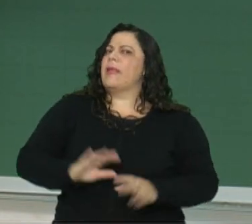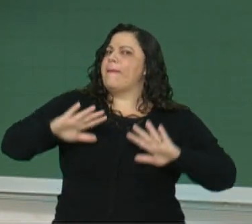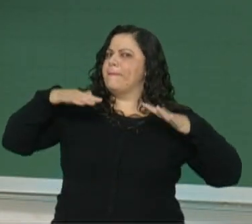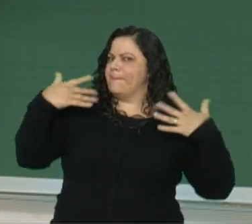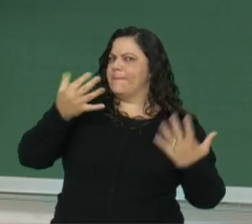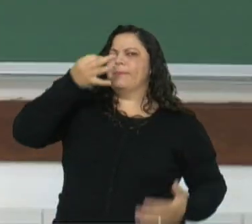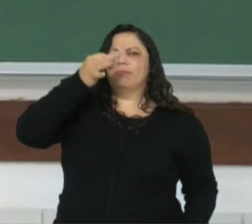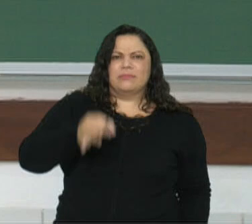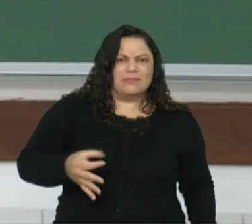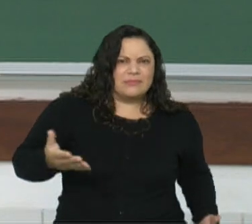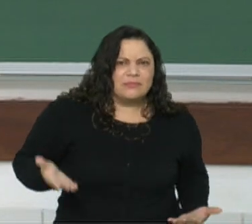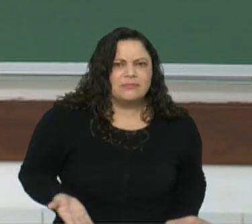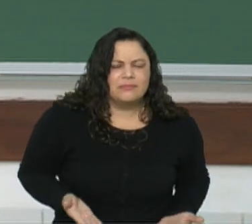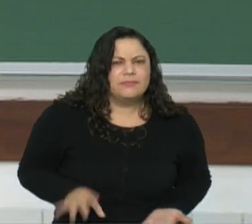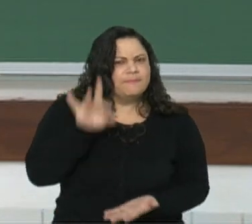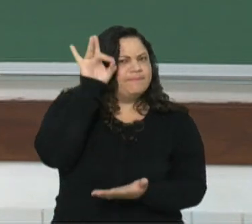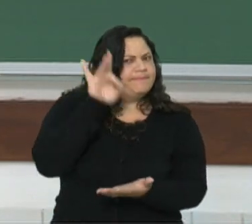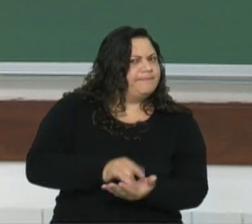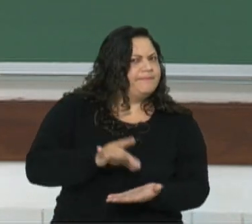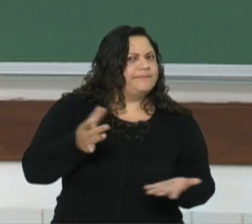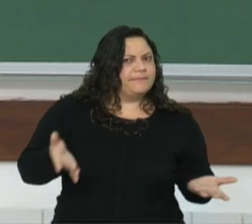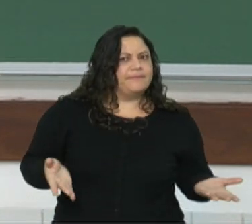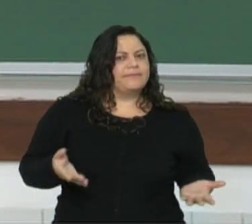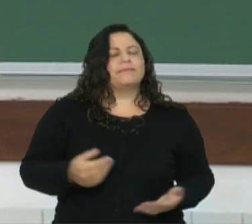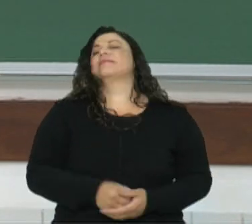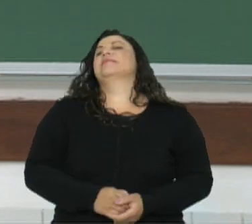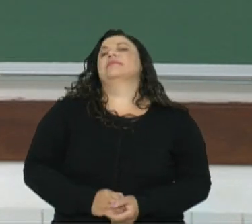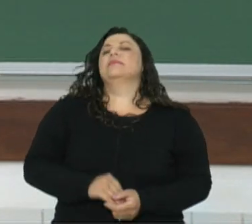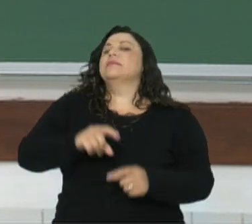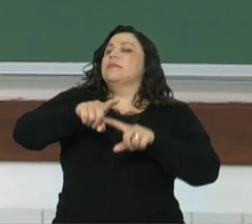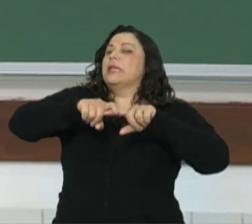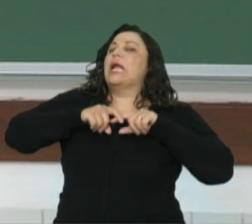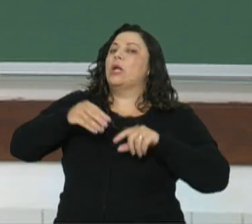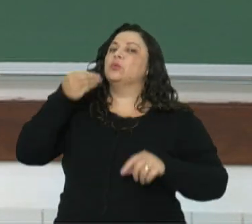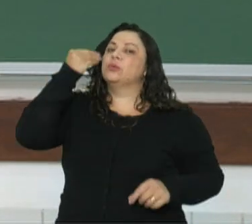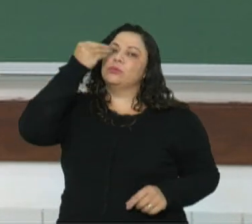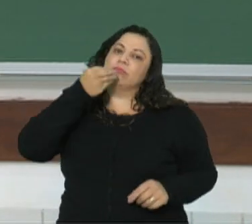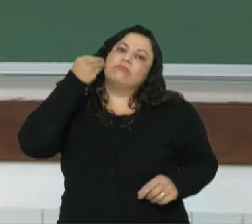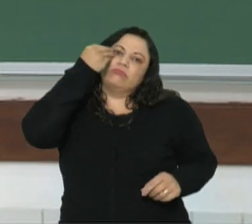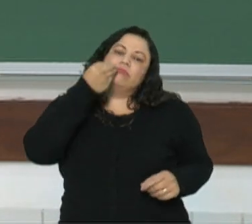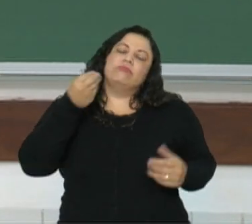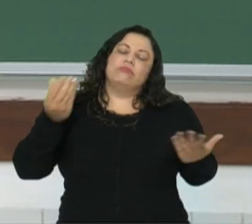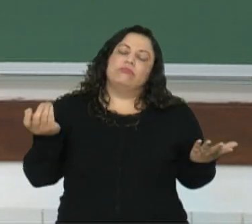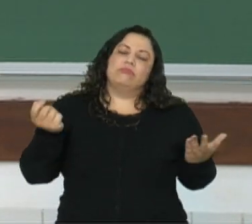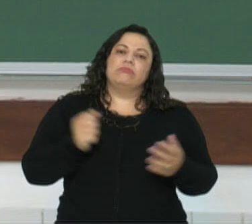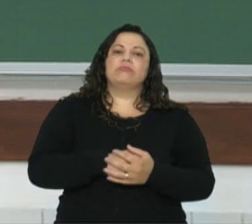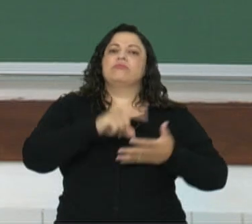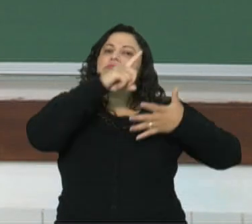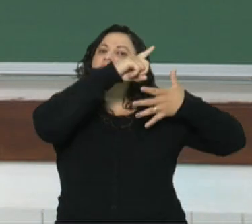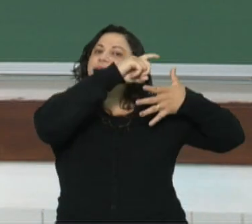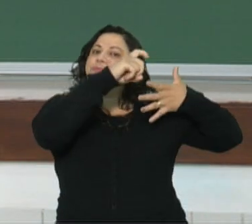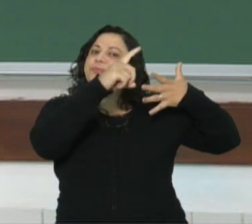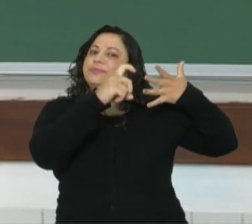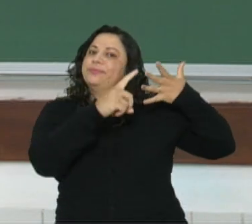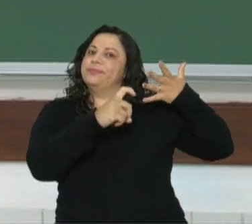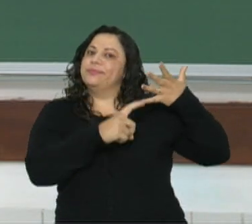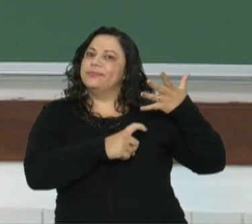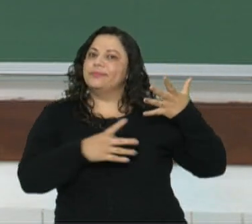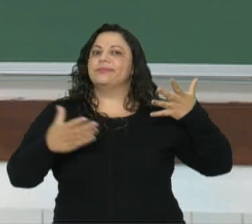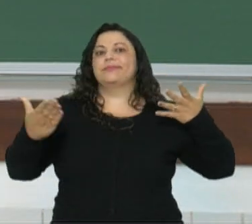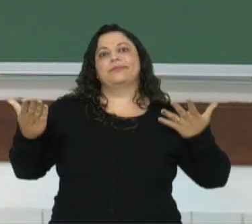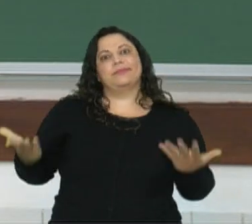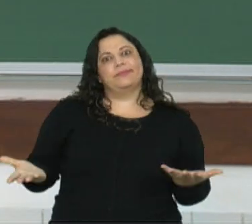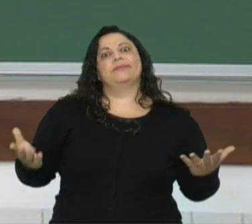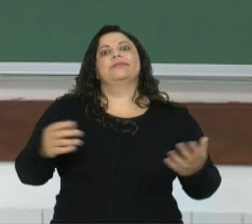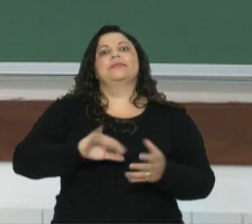funciona? Aí que é o método experimental. Eu até posso fazer uma hipótese